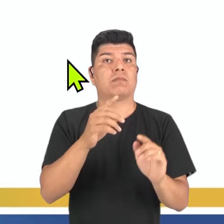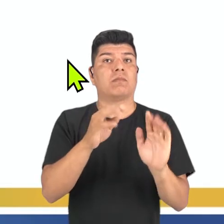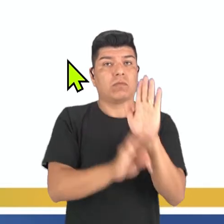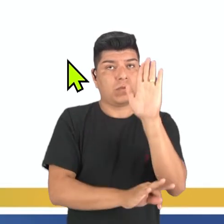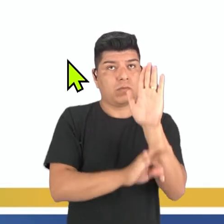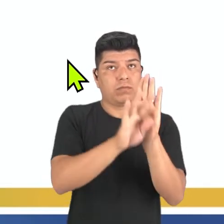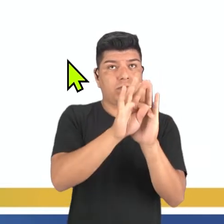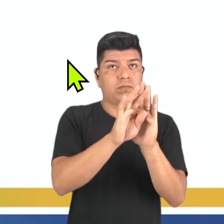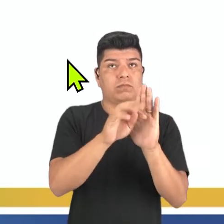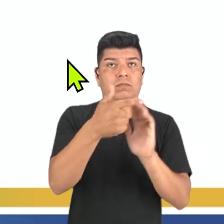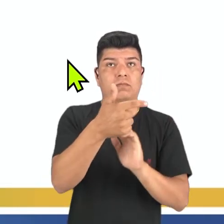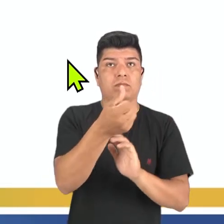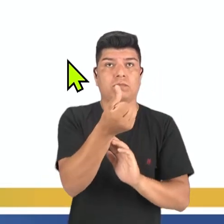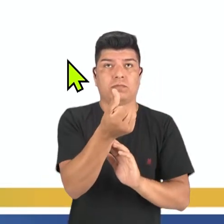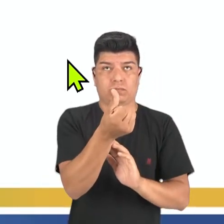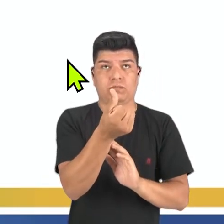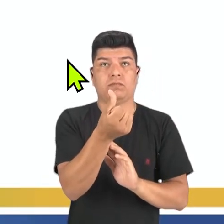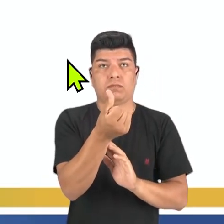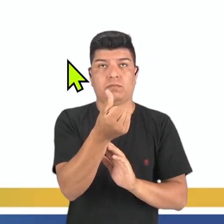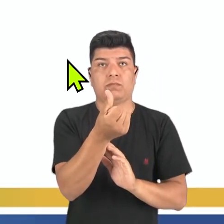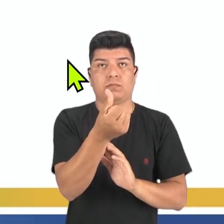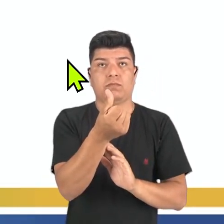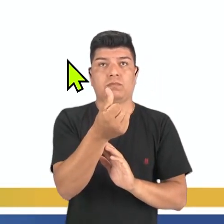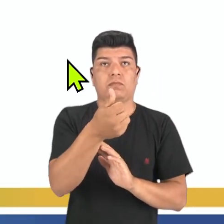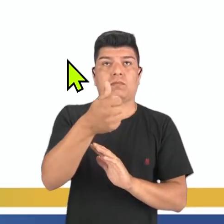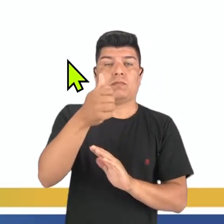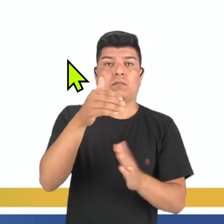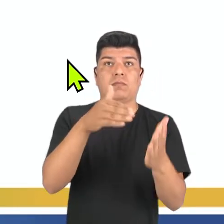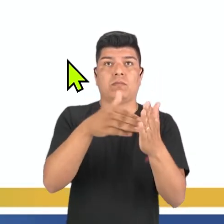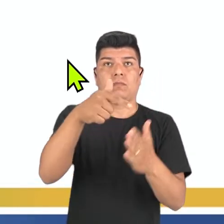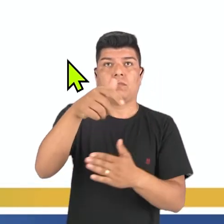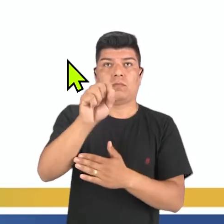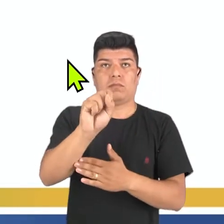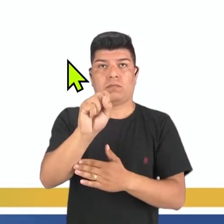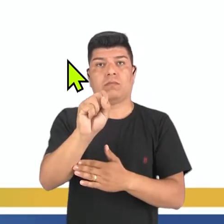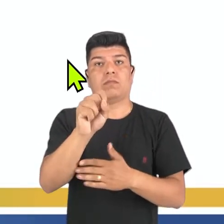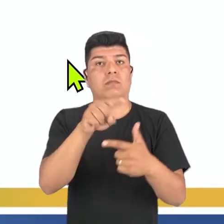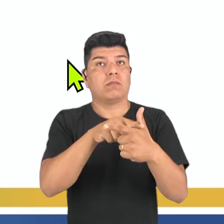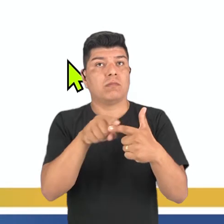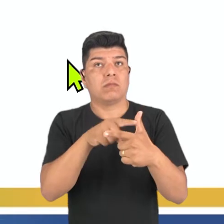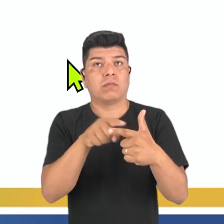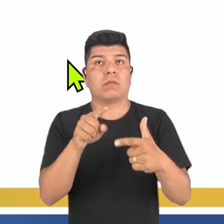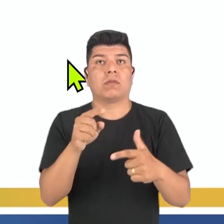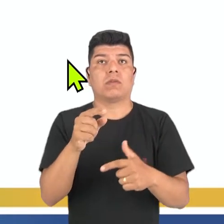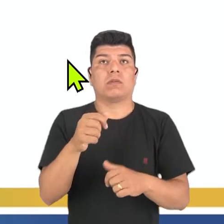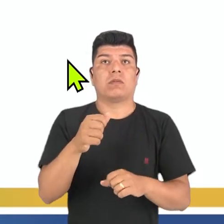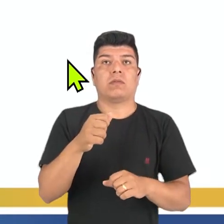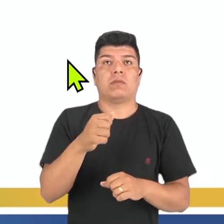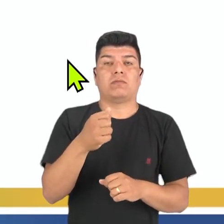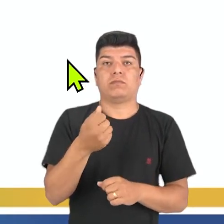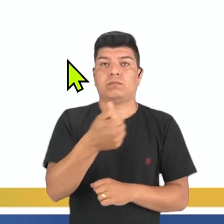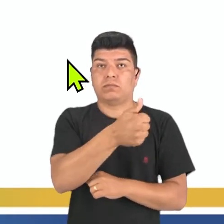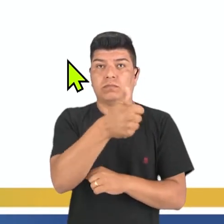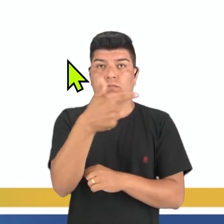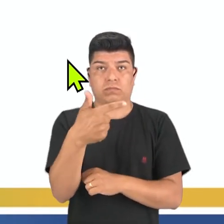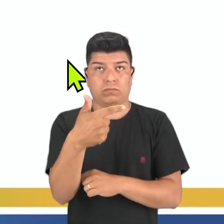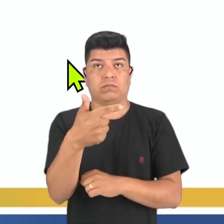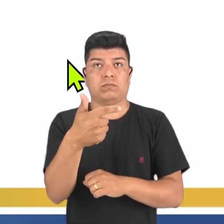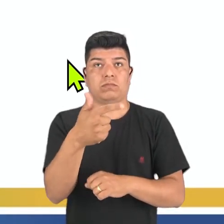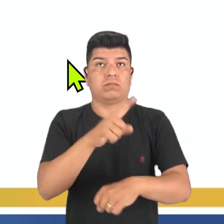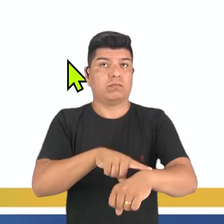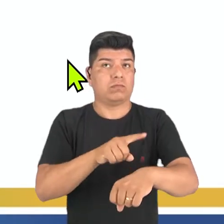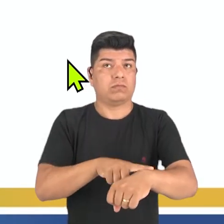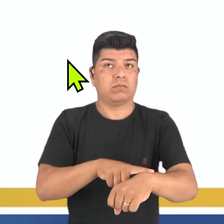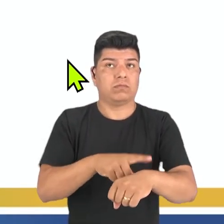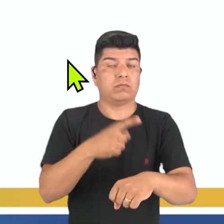de 26,78 graus Celsius, às 8 horas da manhã. Ao meio-dia, constata-se que, em relação